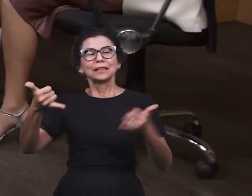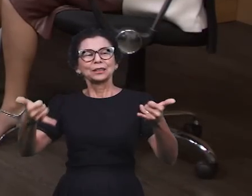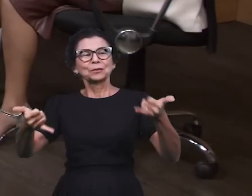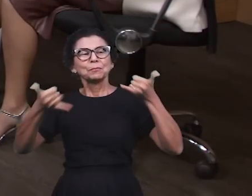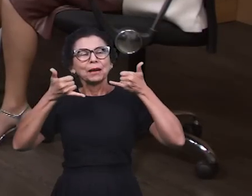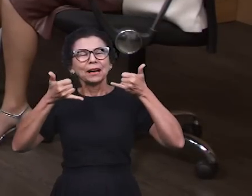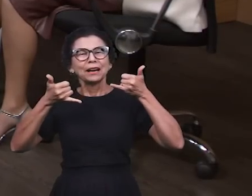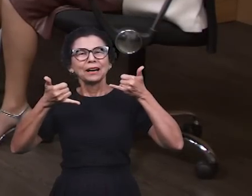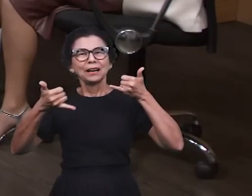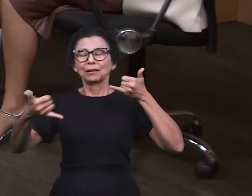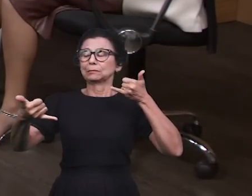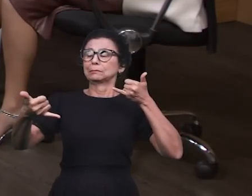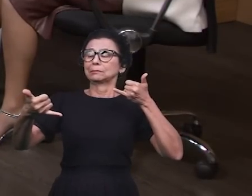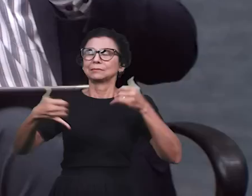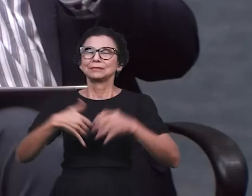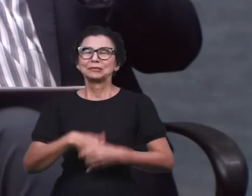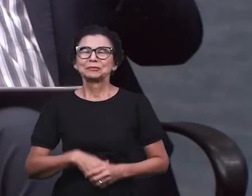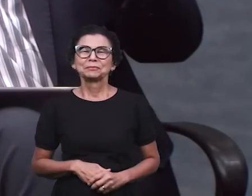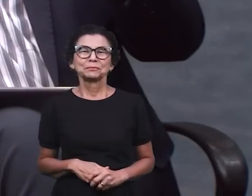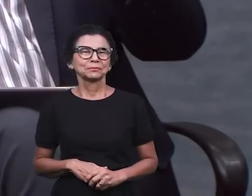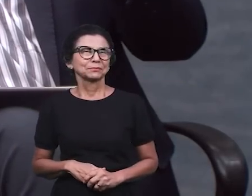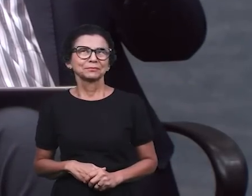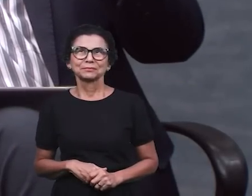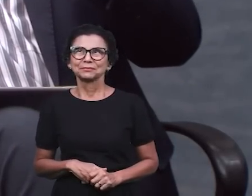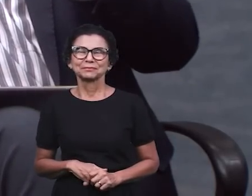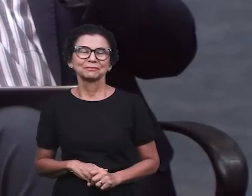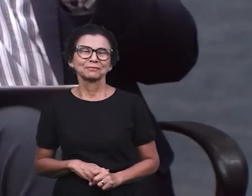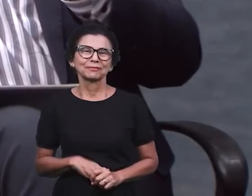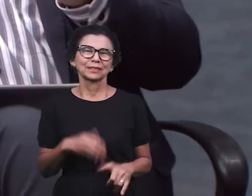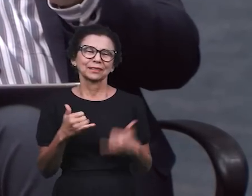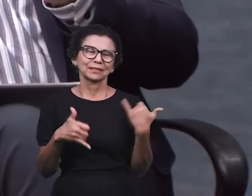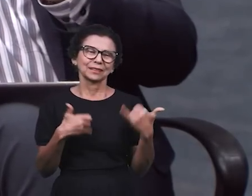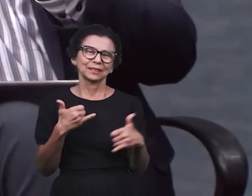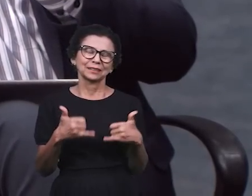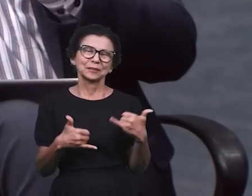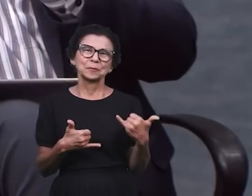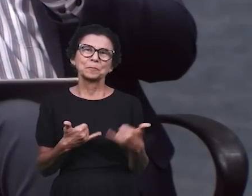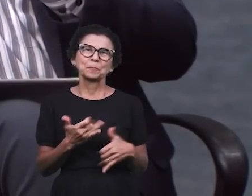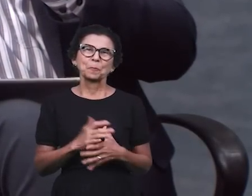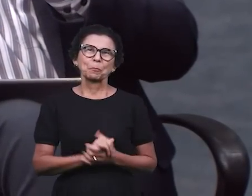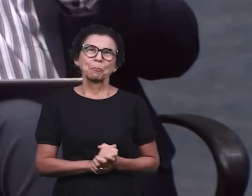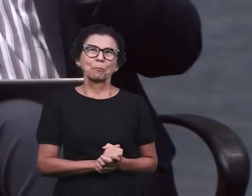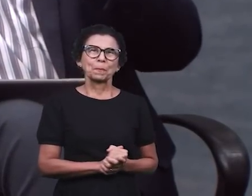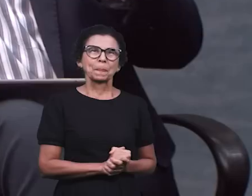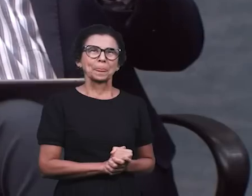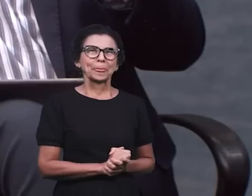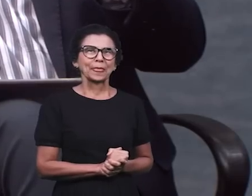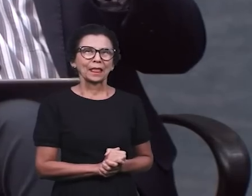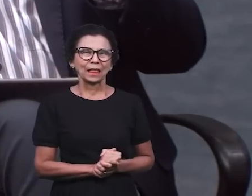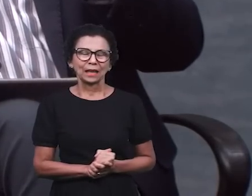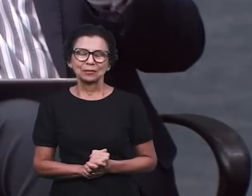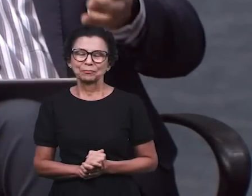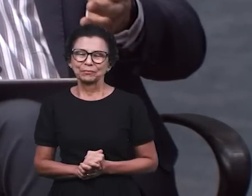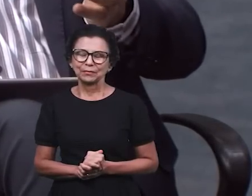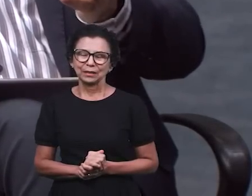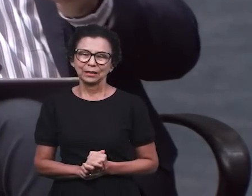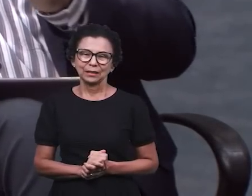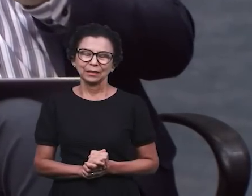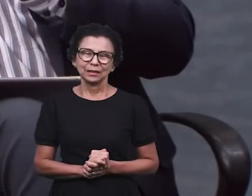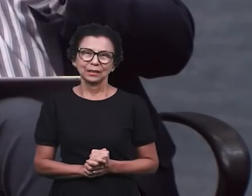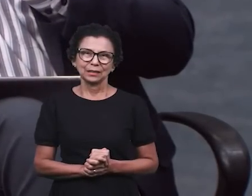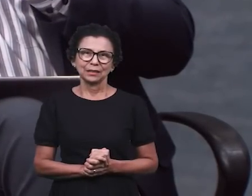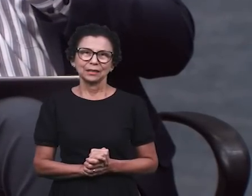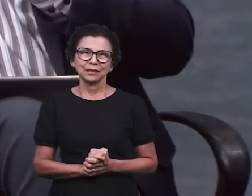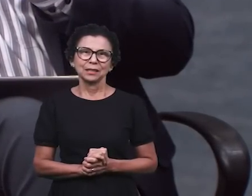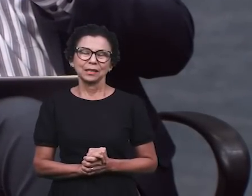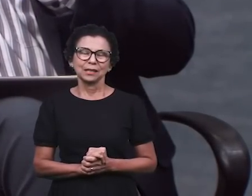Agora, um aspecto que eu acho interessante, a gente perguntou para você o instrumento que você toca. Eu gosto sempre também eu já trouxe essa